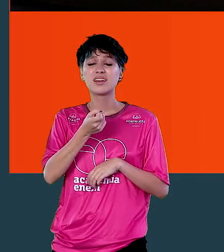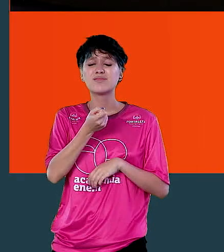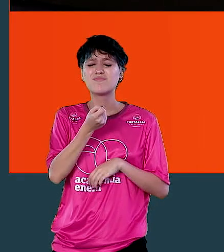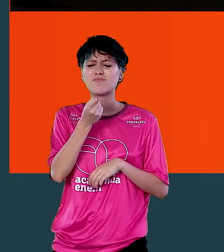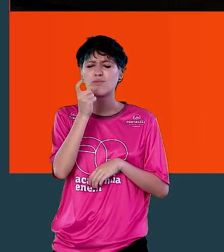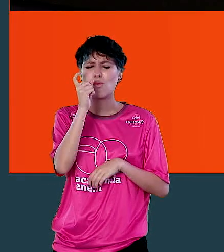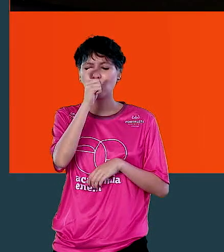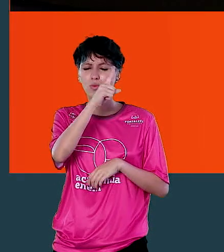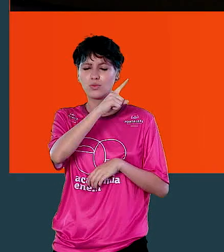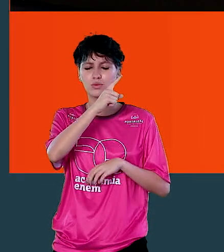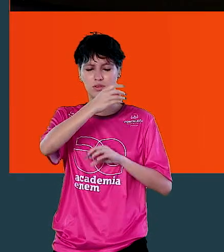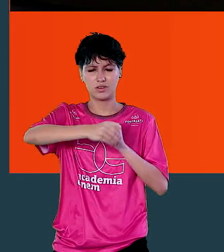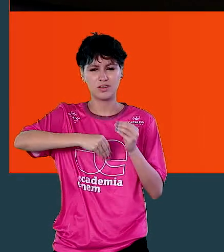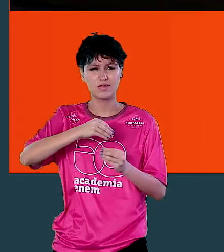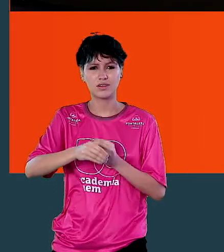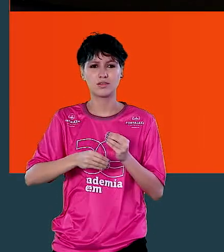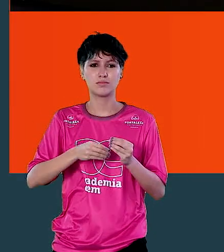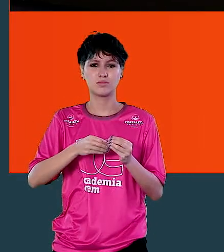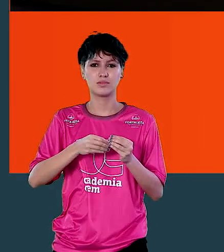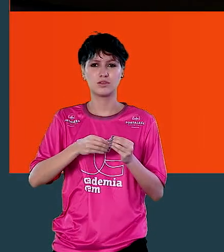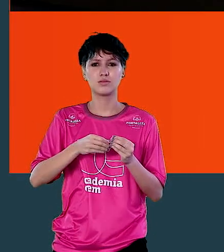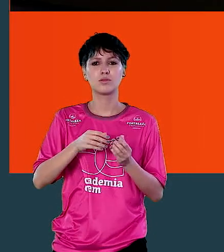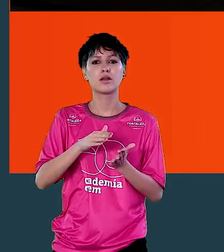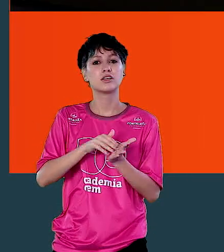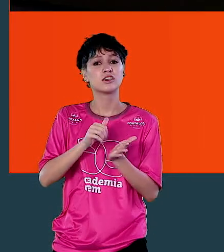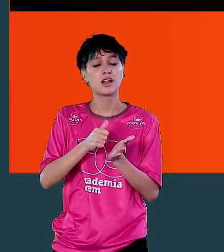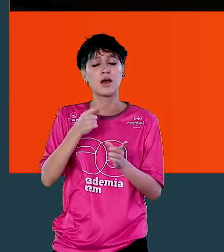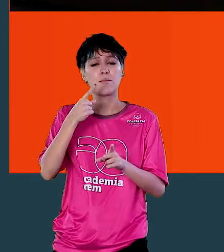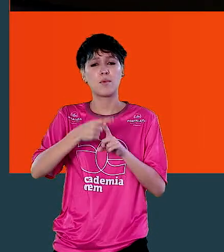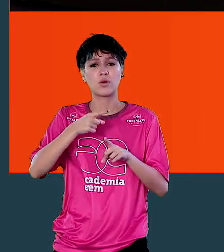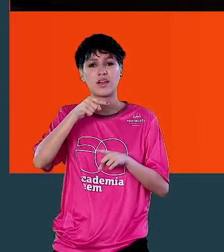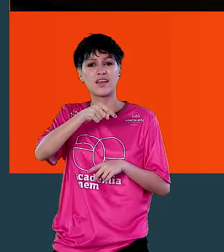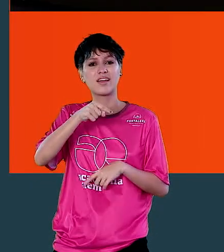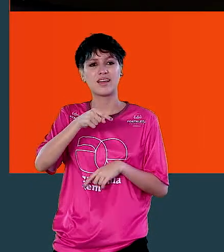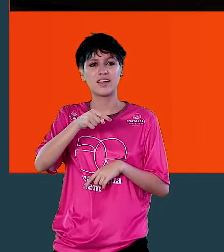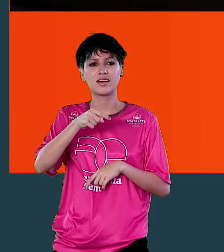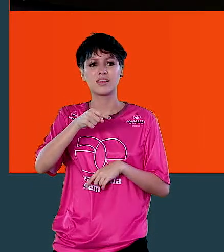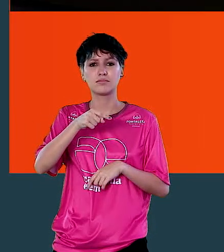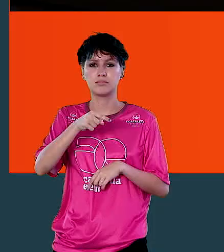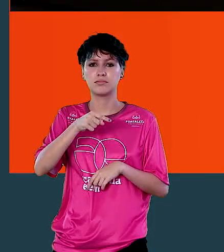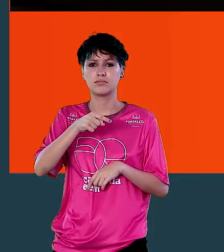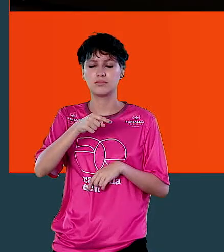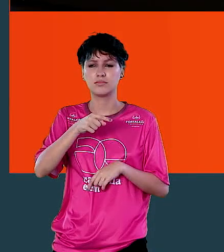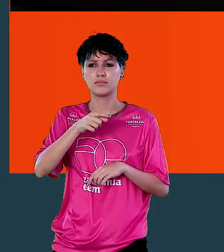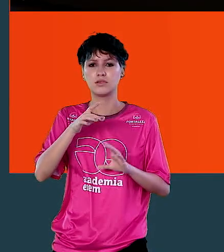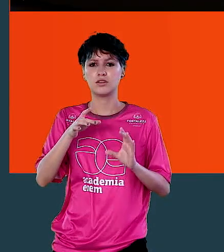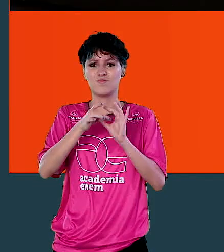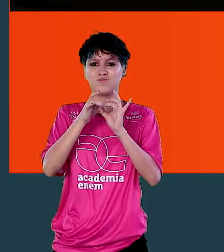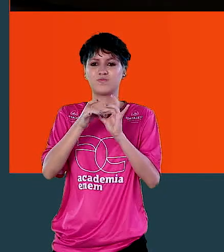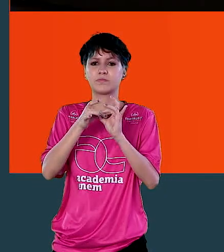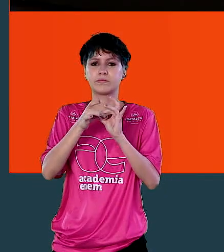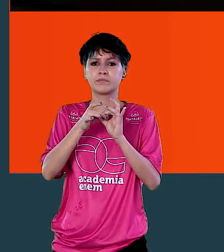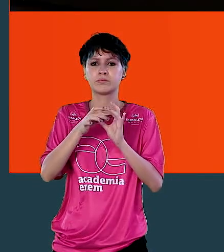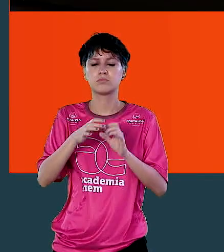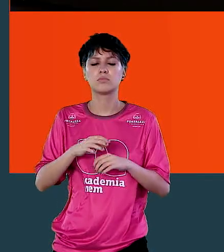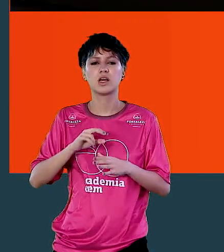porque ele é estável. Ele é estável quimicamente, por isso que é mais difícil destruir